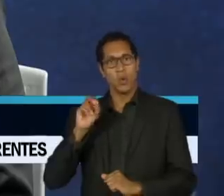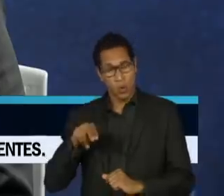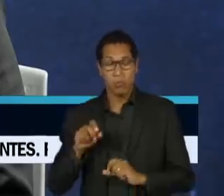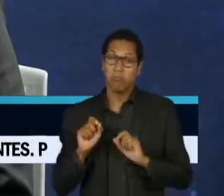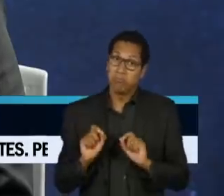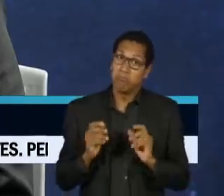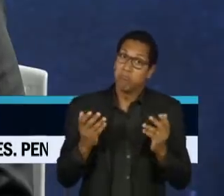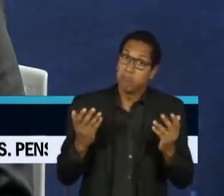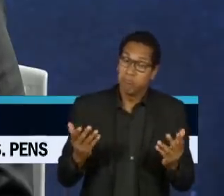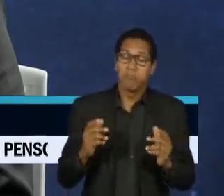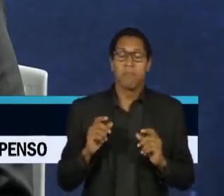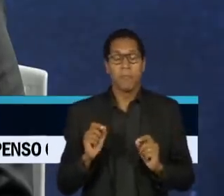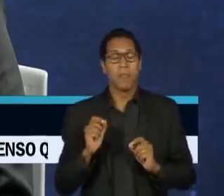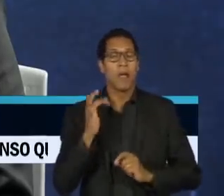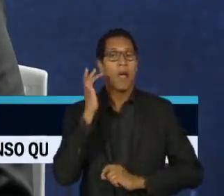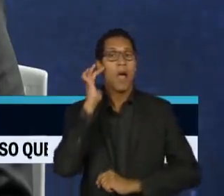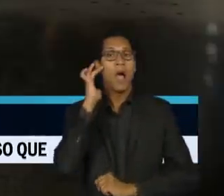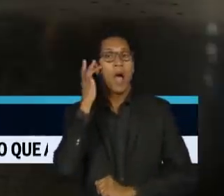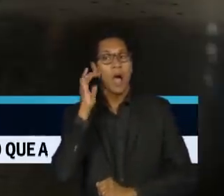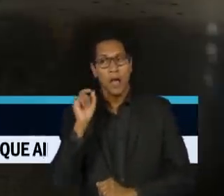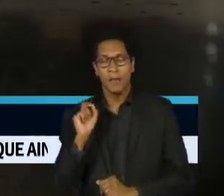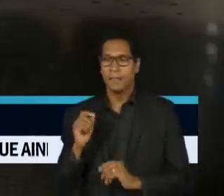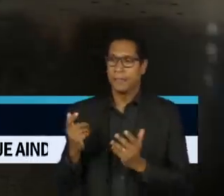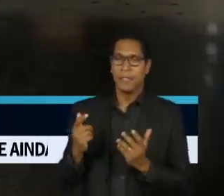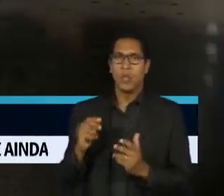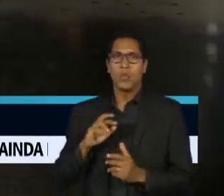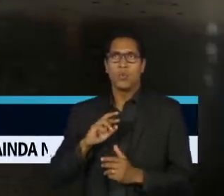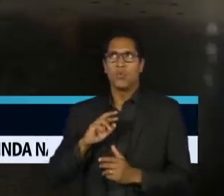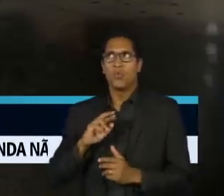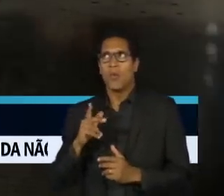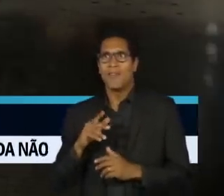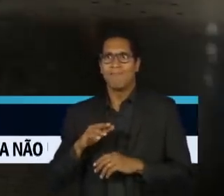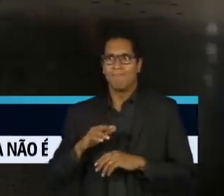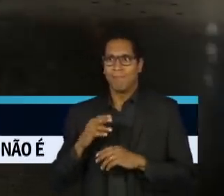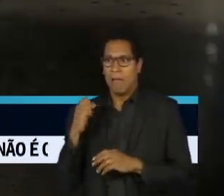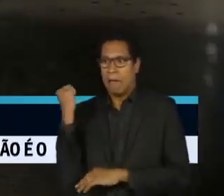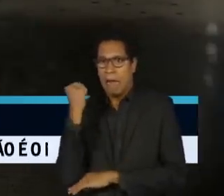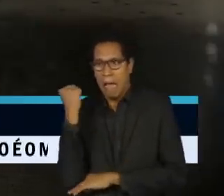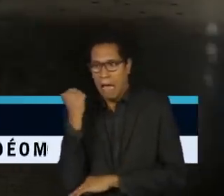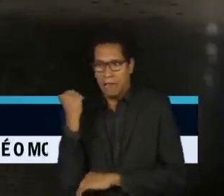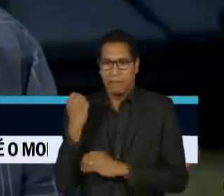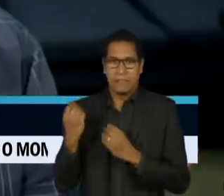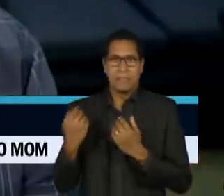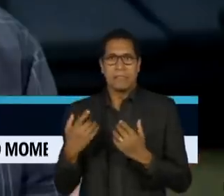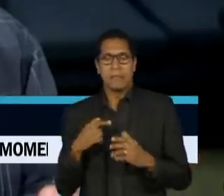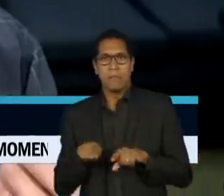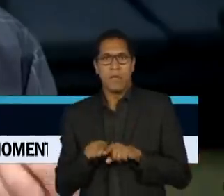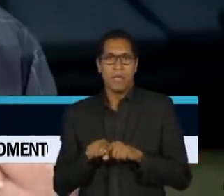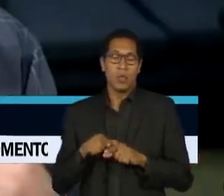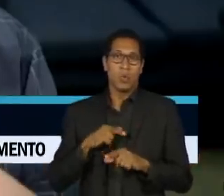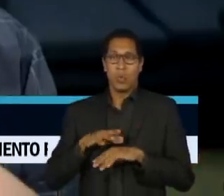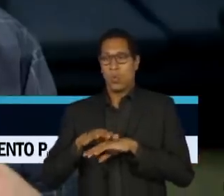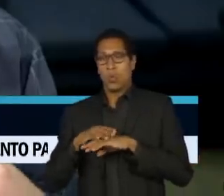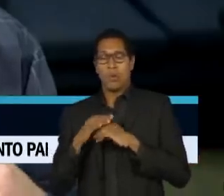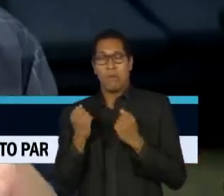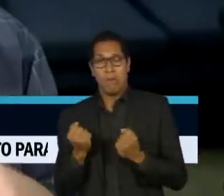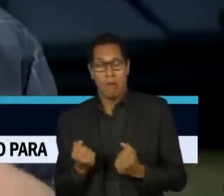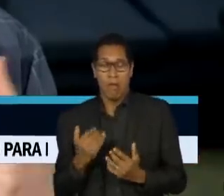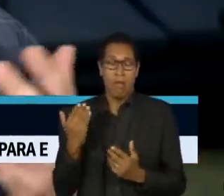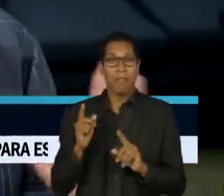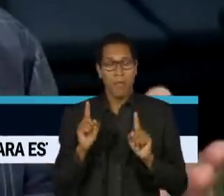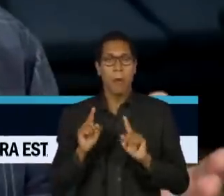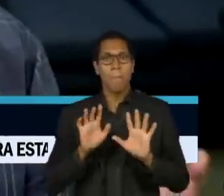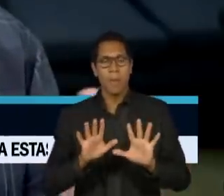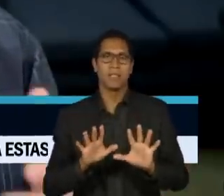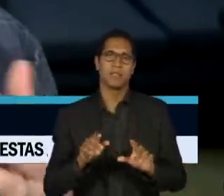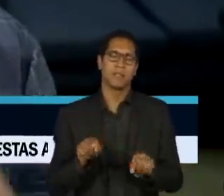que os casos não são graves, mas essas pessoas foram infectadas com muita facilidade pela Ômicron. Então, aqui no Brasil, mesmo